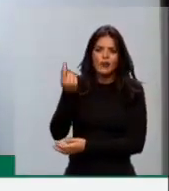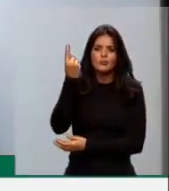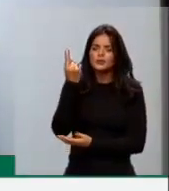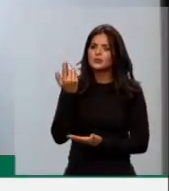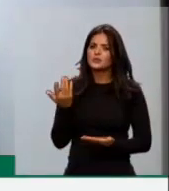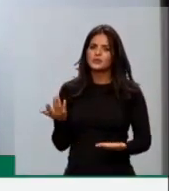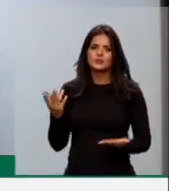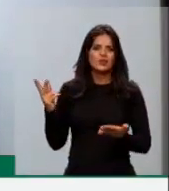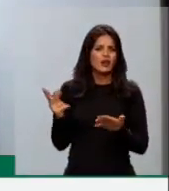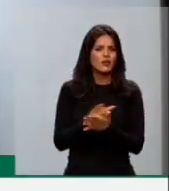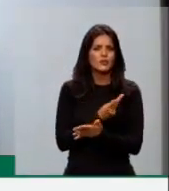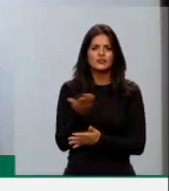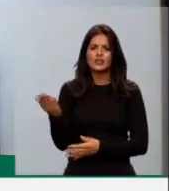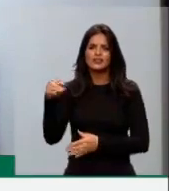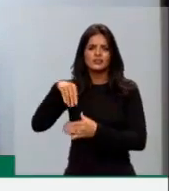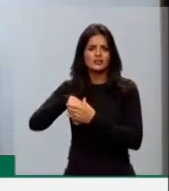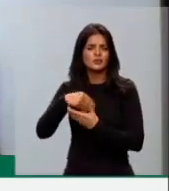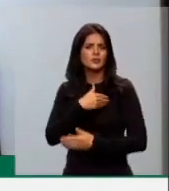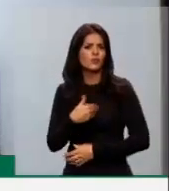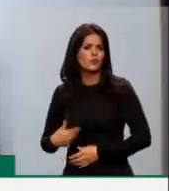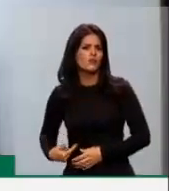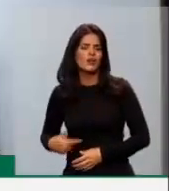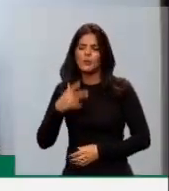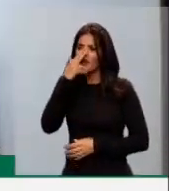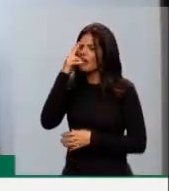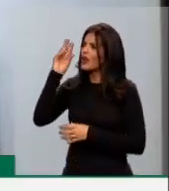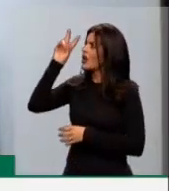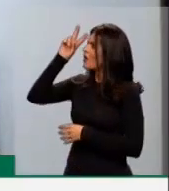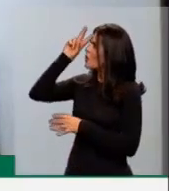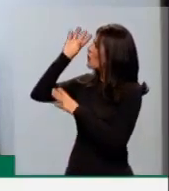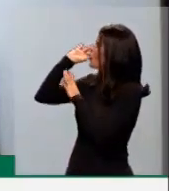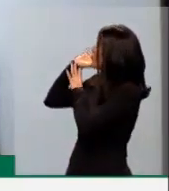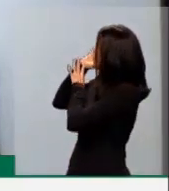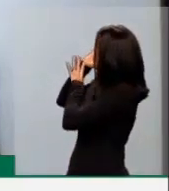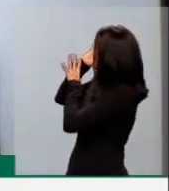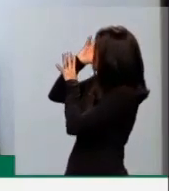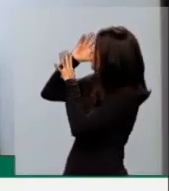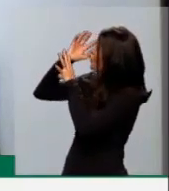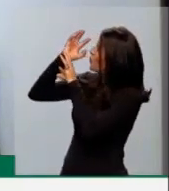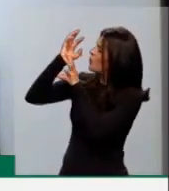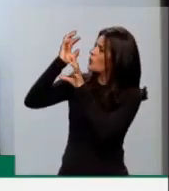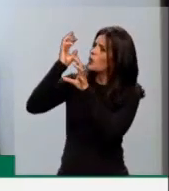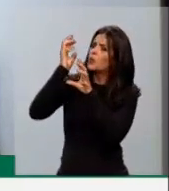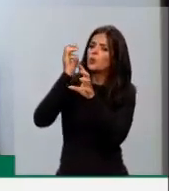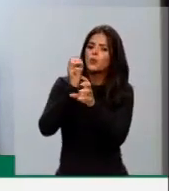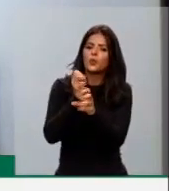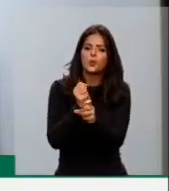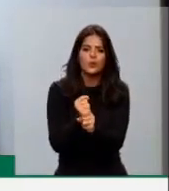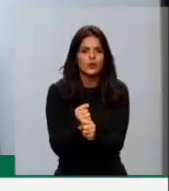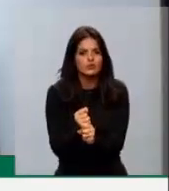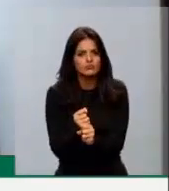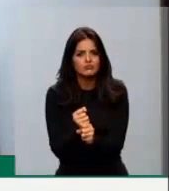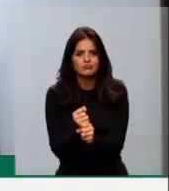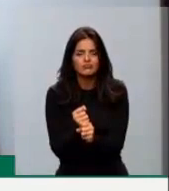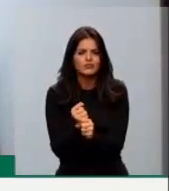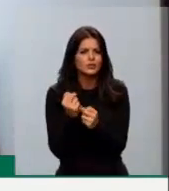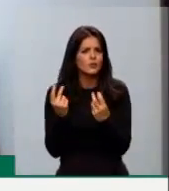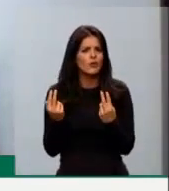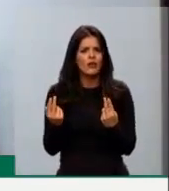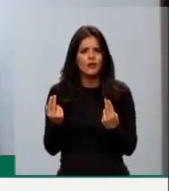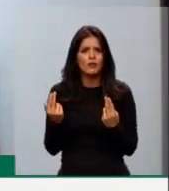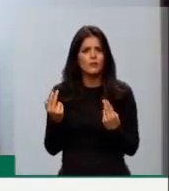quais corroboram todo o nosso histórico de lutas e demandas para uma vida mais